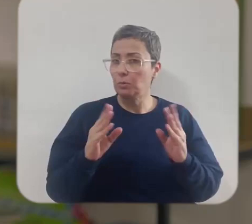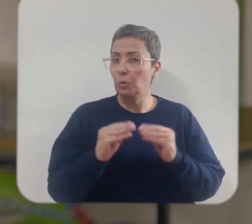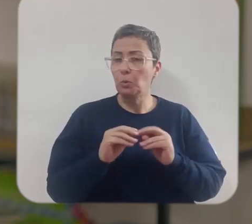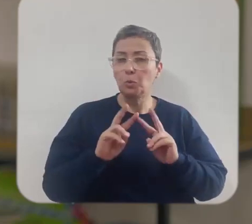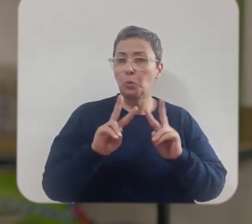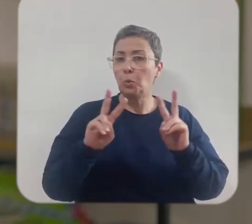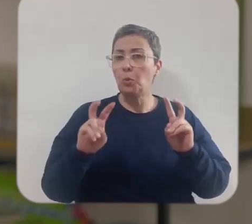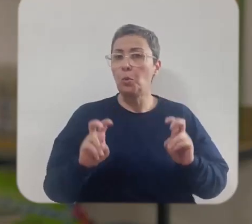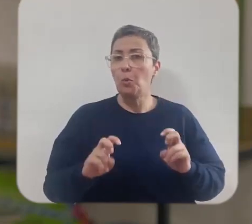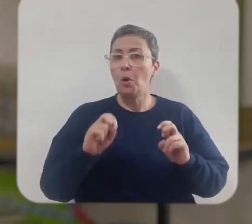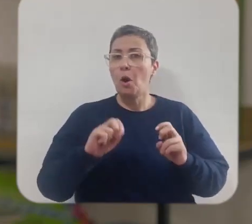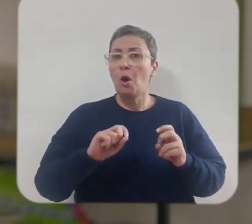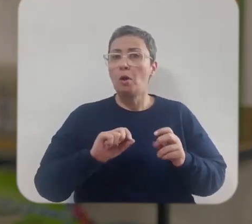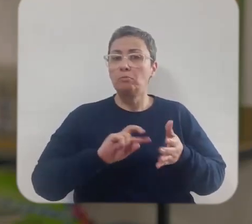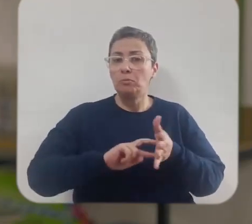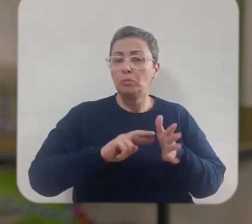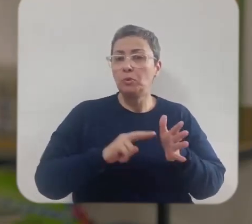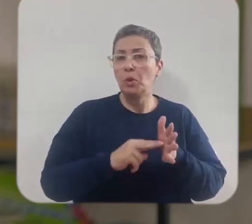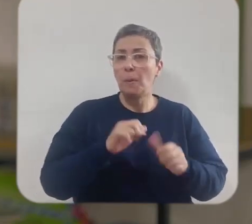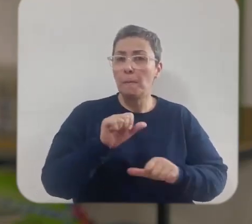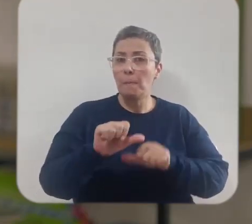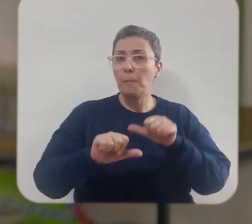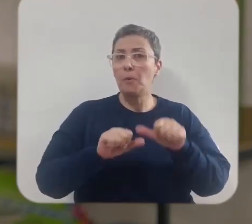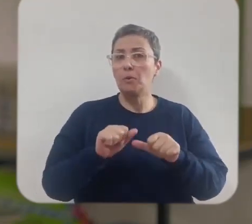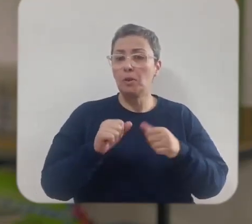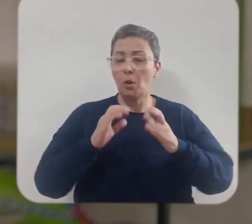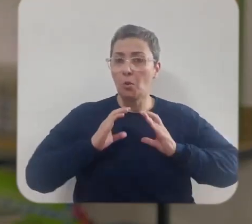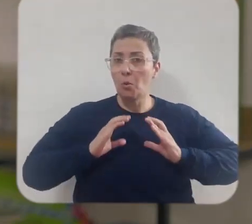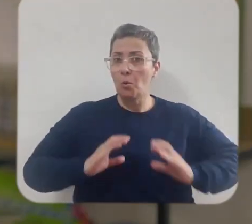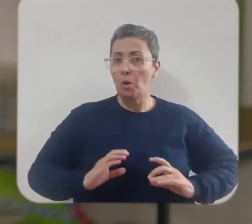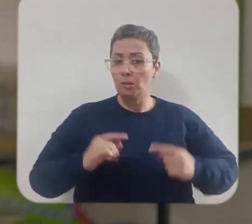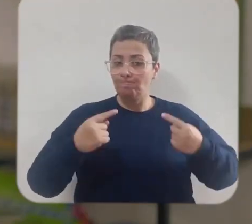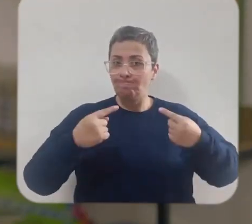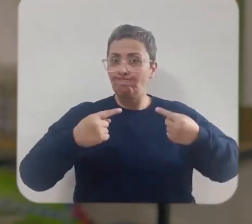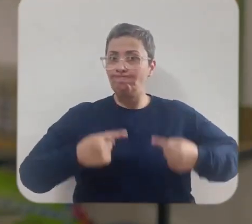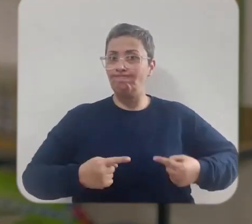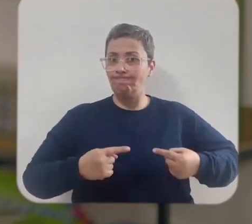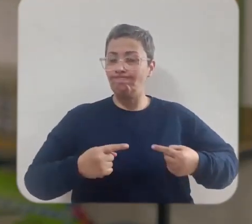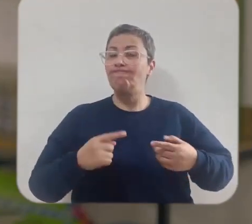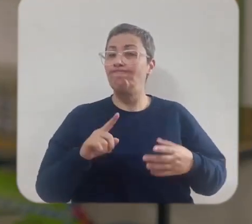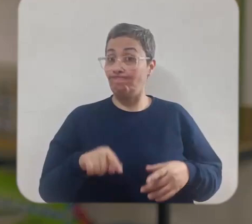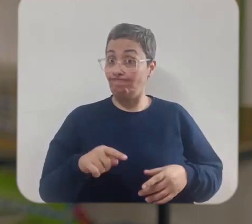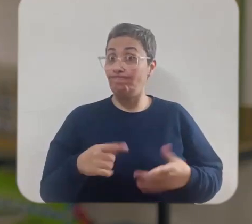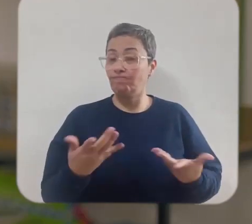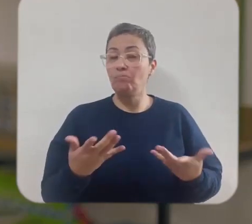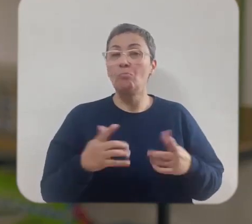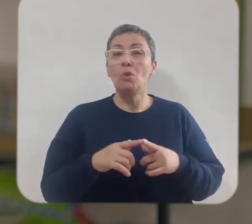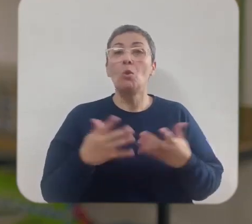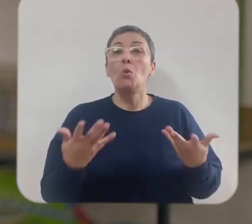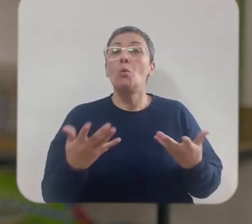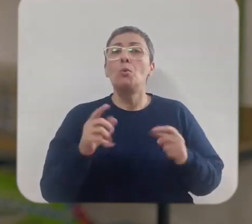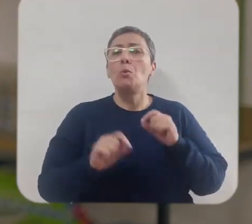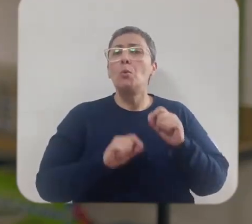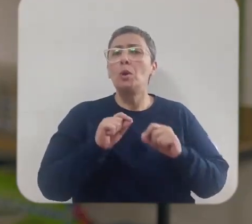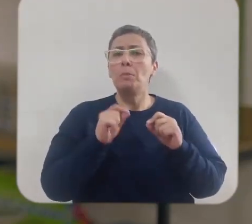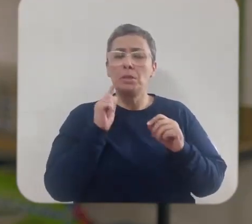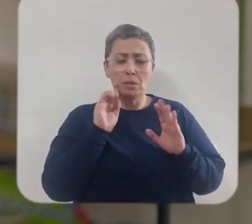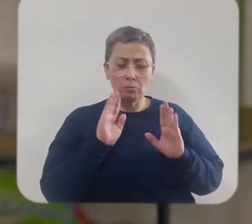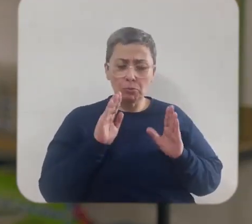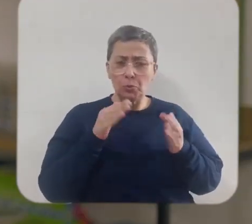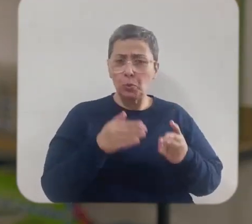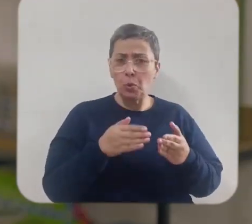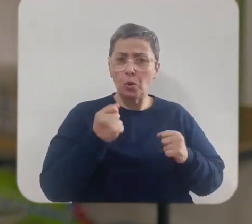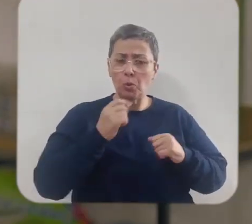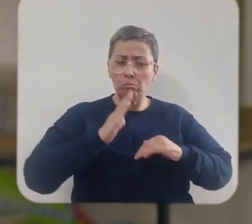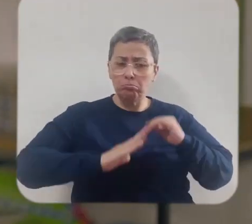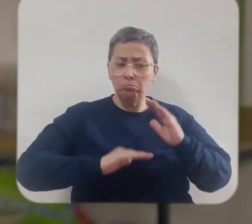você sobre ressignificando o olhar para os comportamentos desafiadores, não é? Onde nós temos que olhar, né?